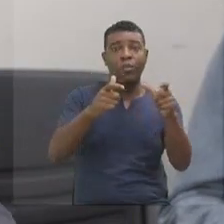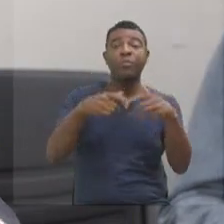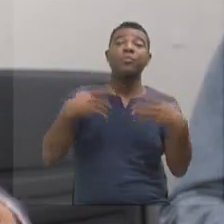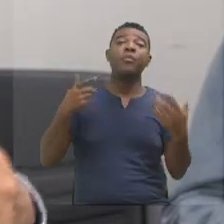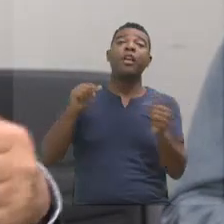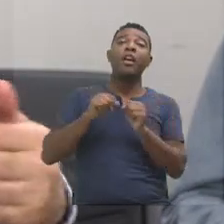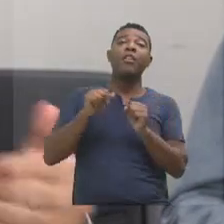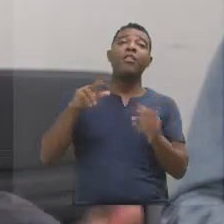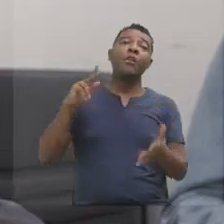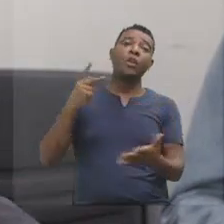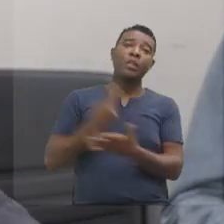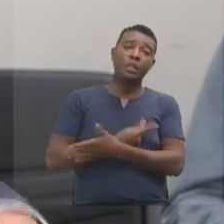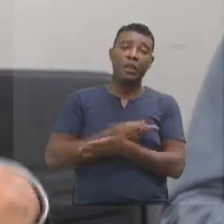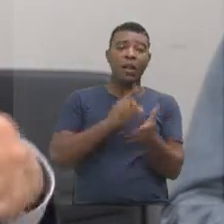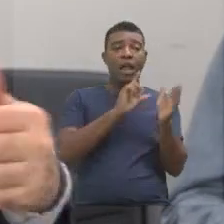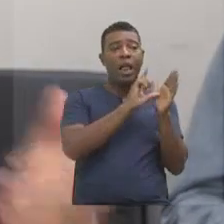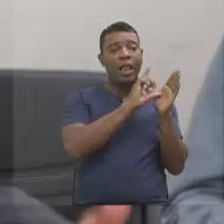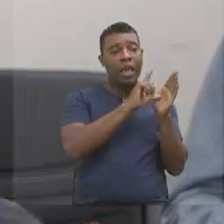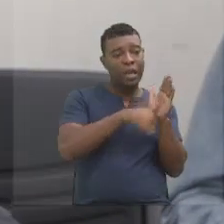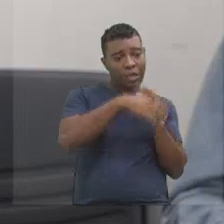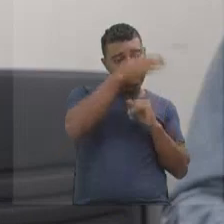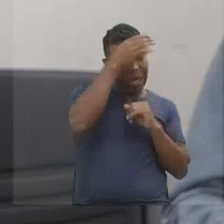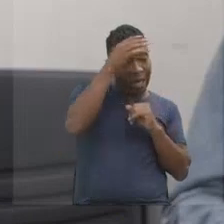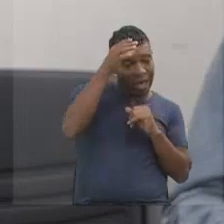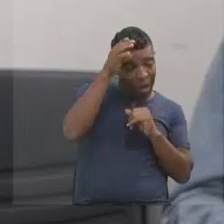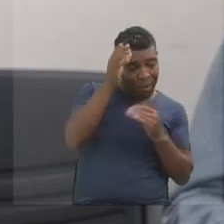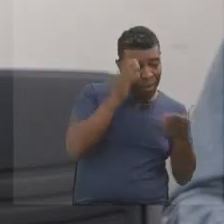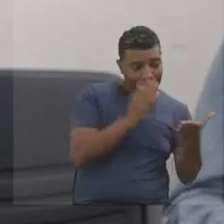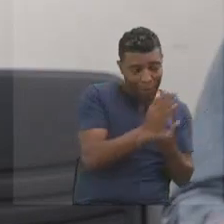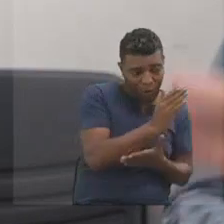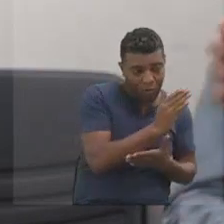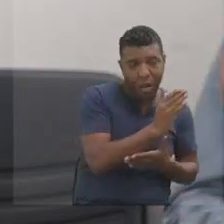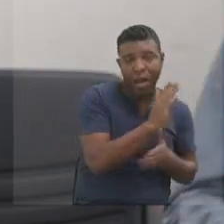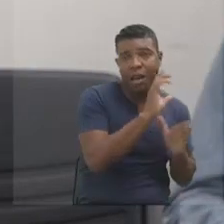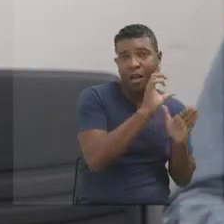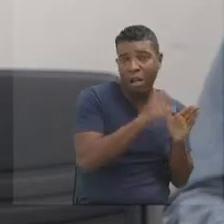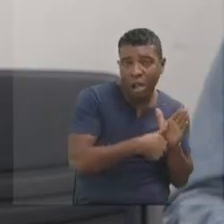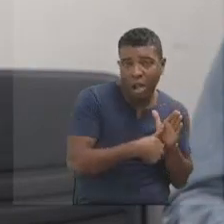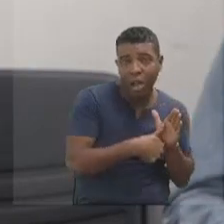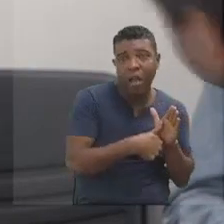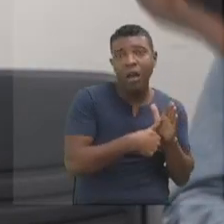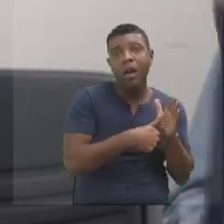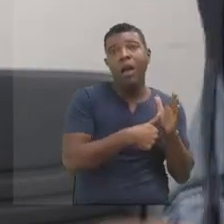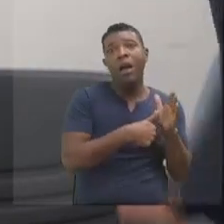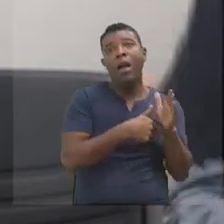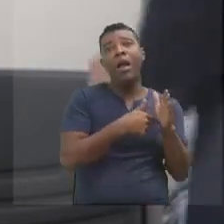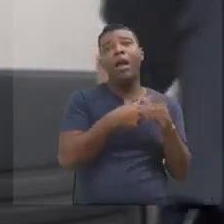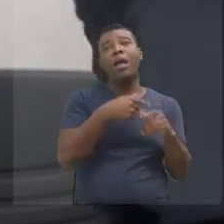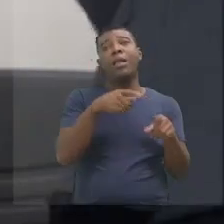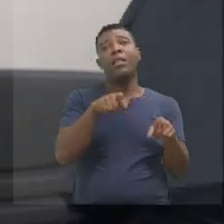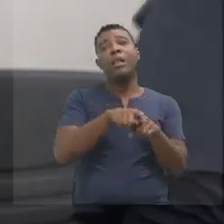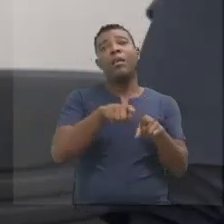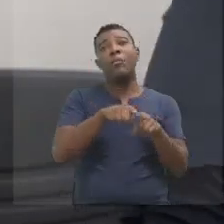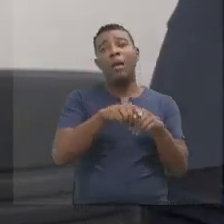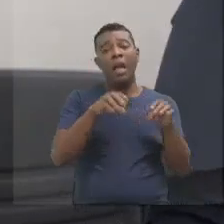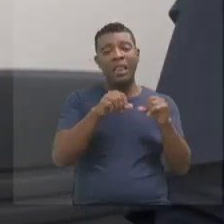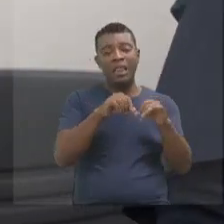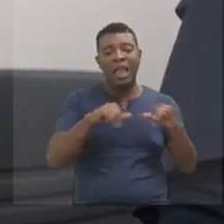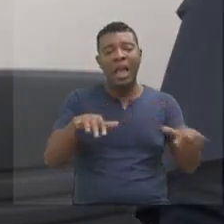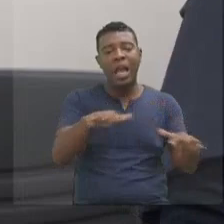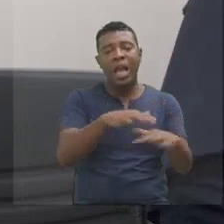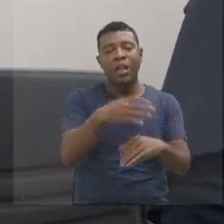pouco a câmera provar a questão do terreno do novo hospital